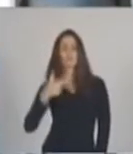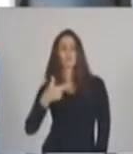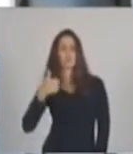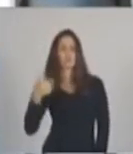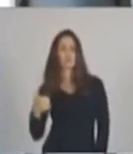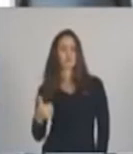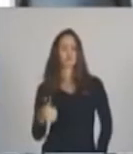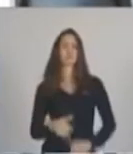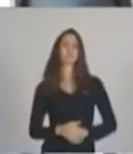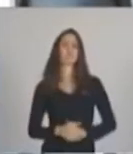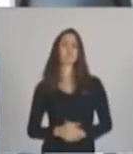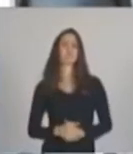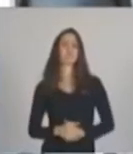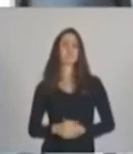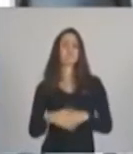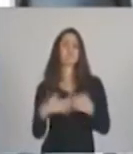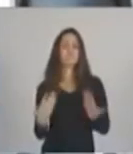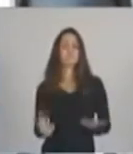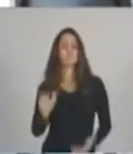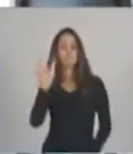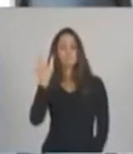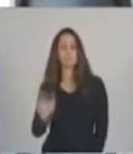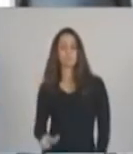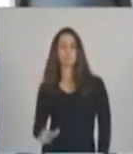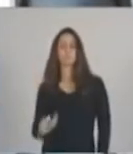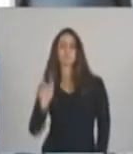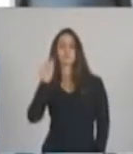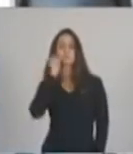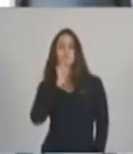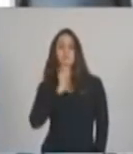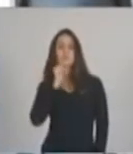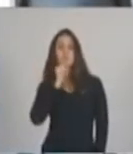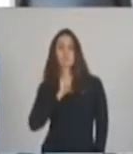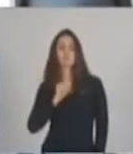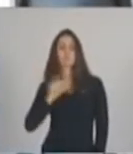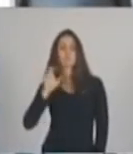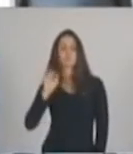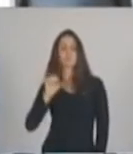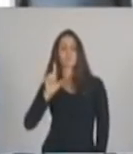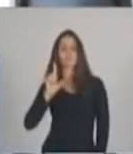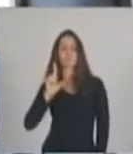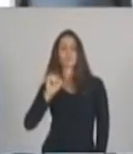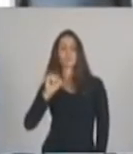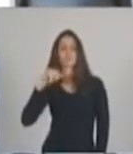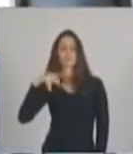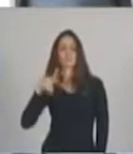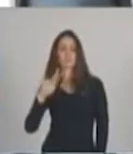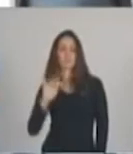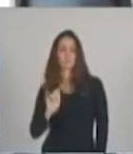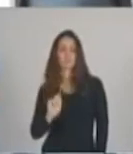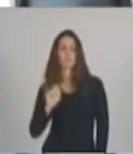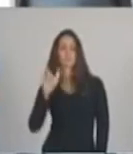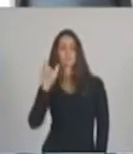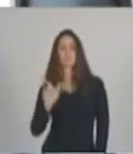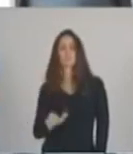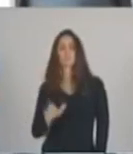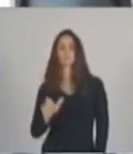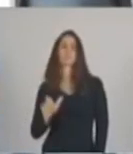1921. Portanto, a dona Olímpia, no dia 24 de agosto próximo, a dona Olímpia